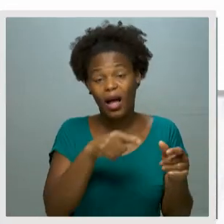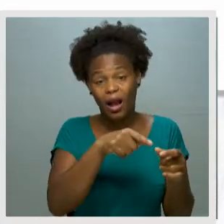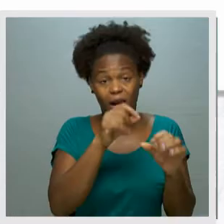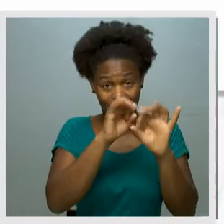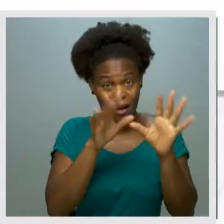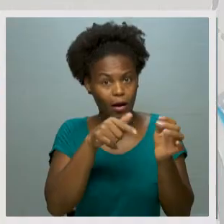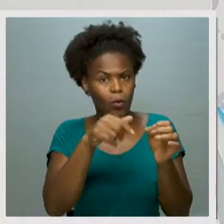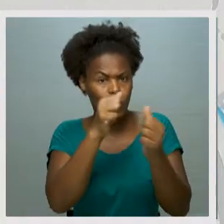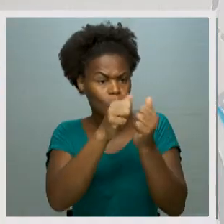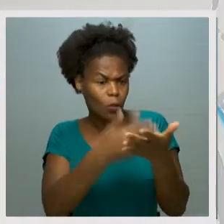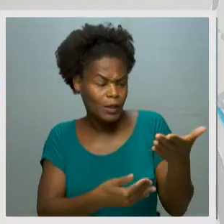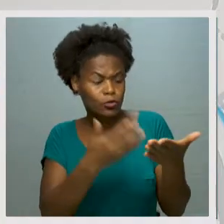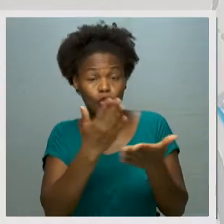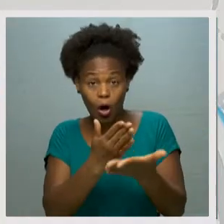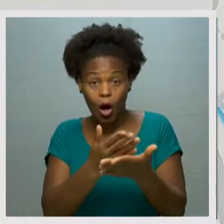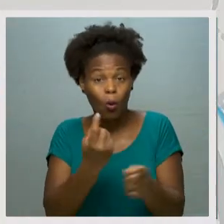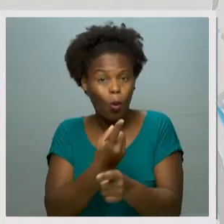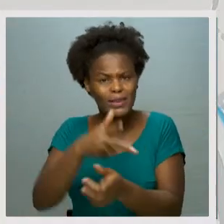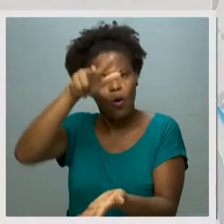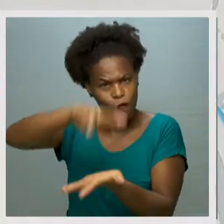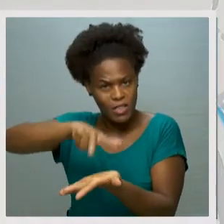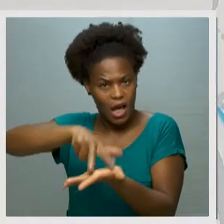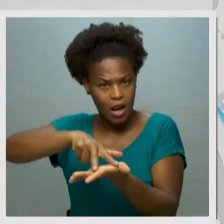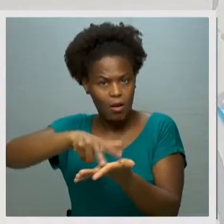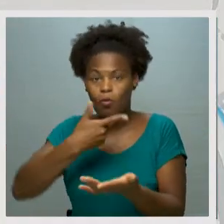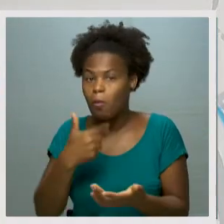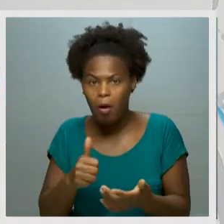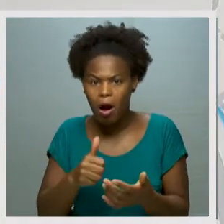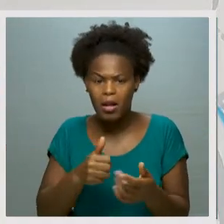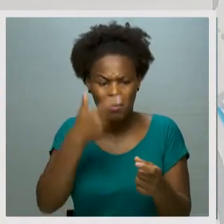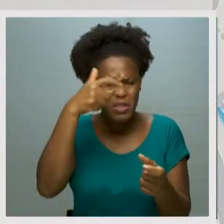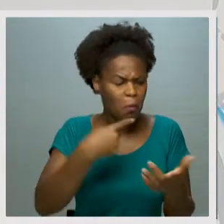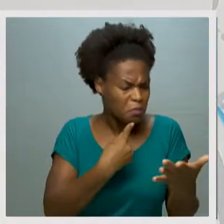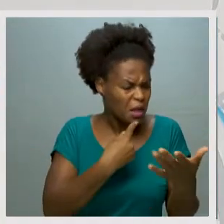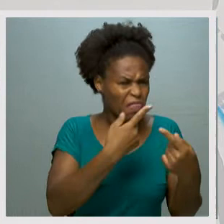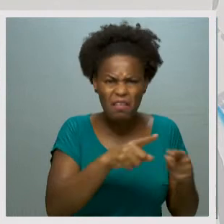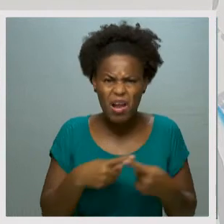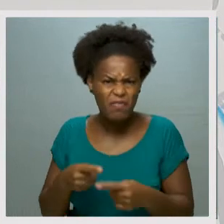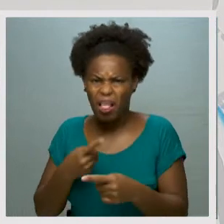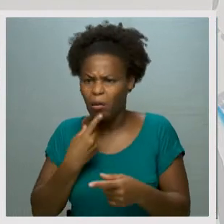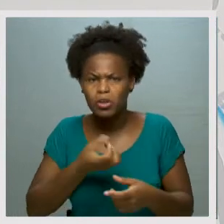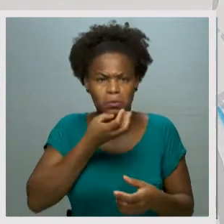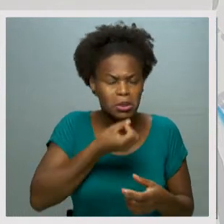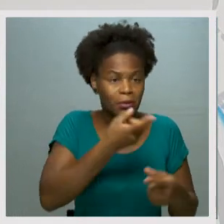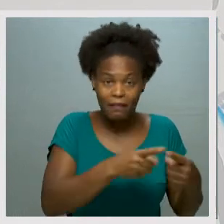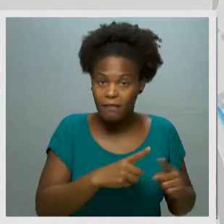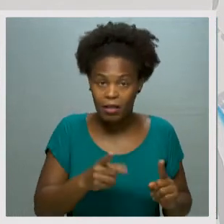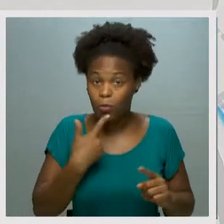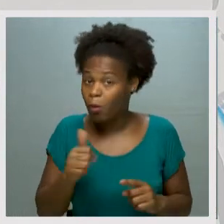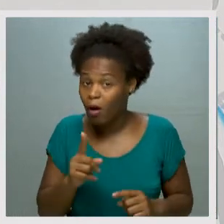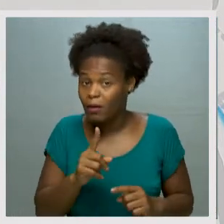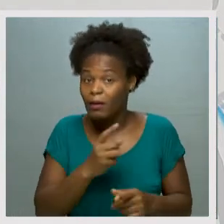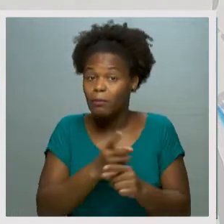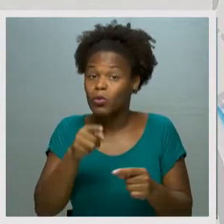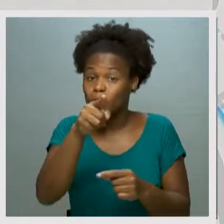um documento da escola, oficial, ou um documento, não pode ter várias interpretações. Certo?